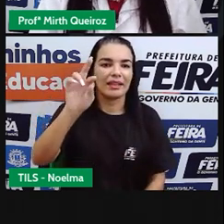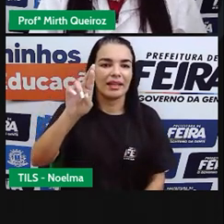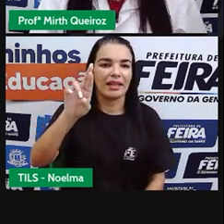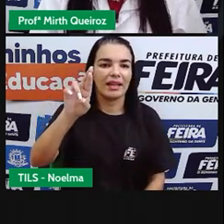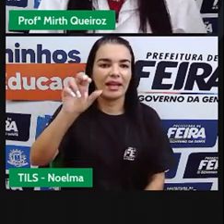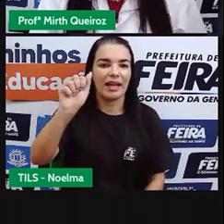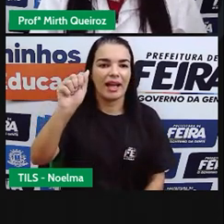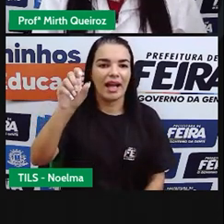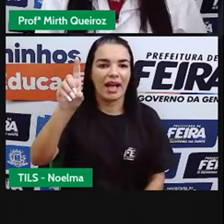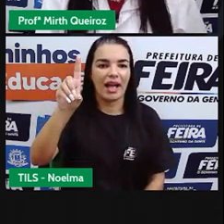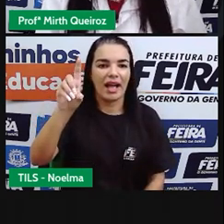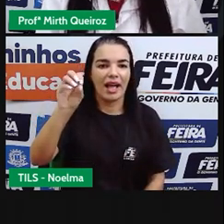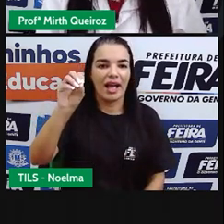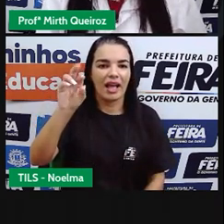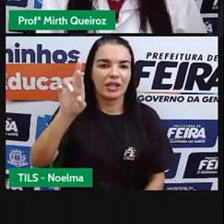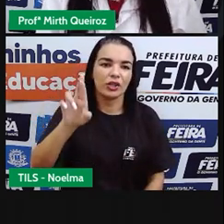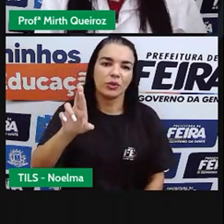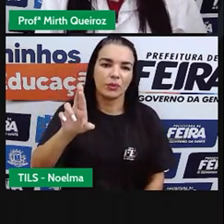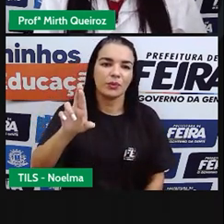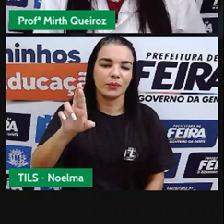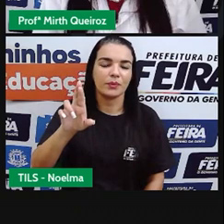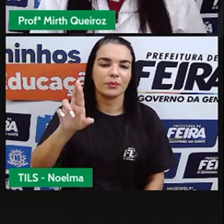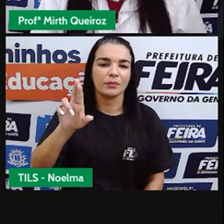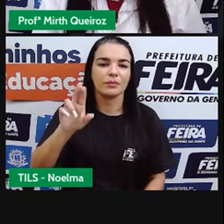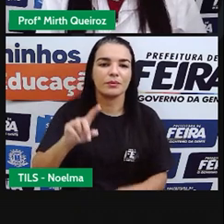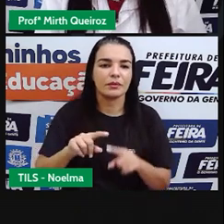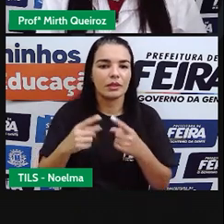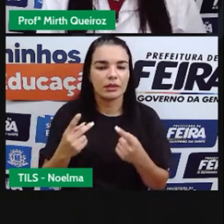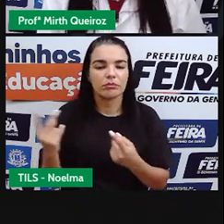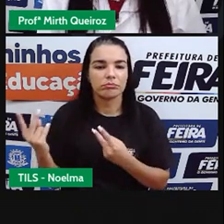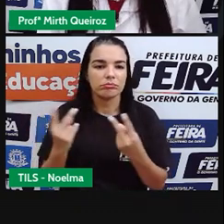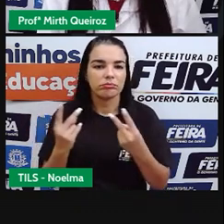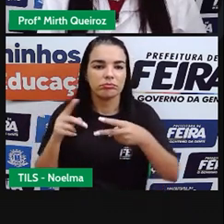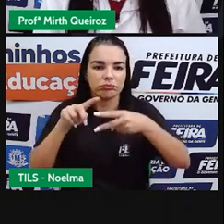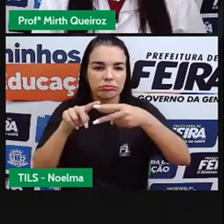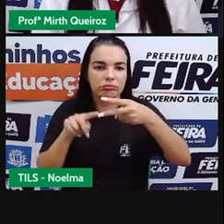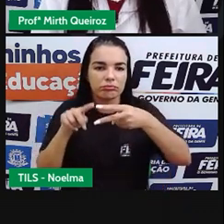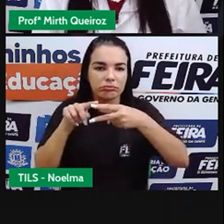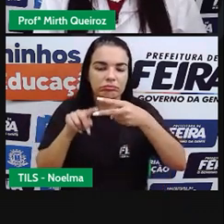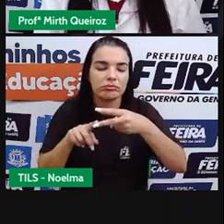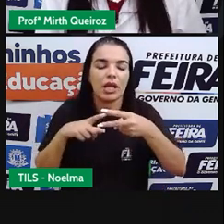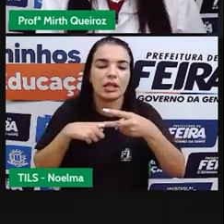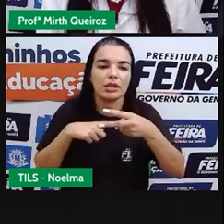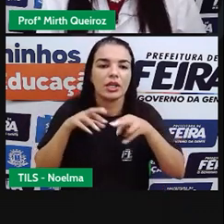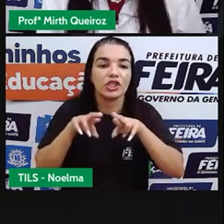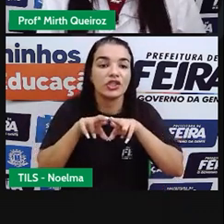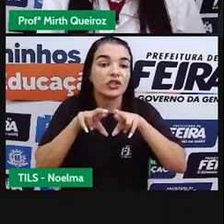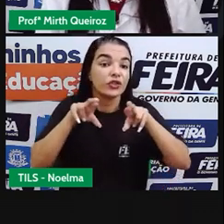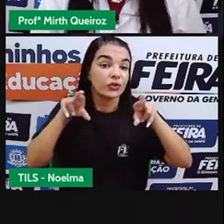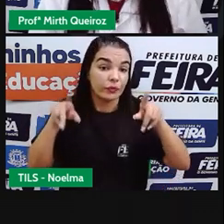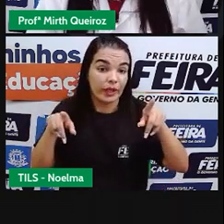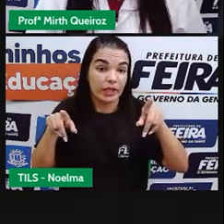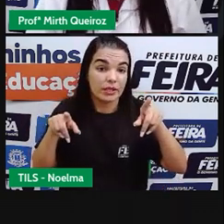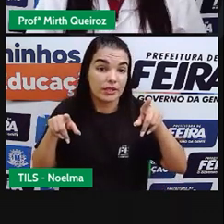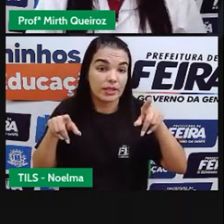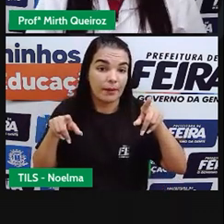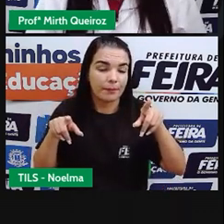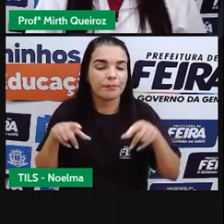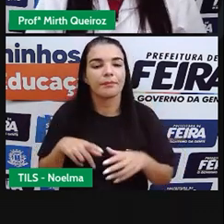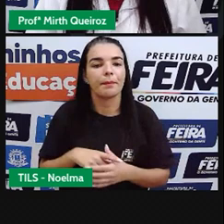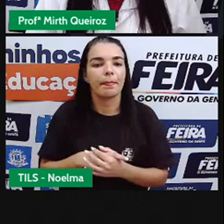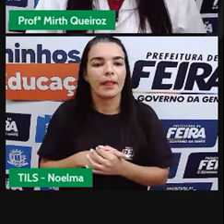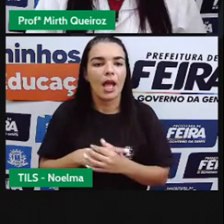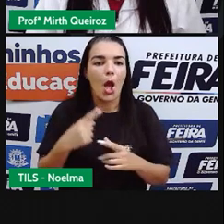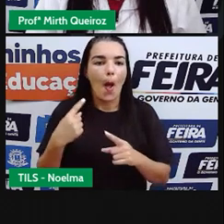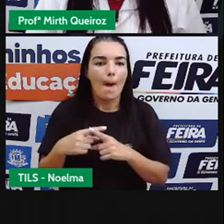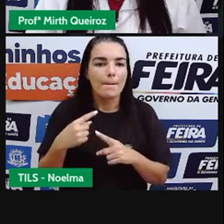um discurso direto, onde seriam as falas do personagem, ditas pelo próprio personagem, reproduzidas tal qual foram ditas. E o discurso